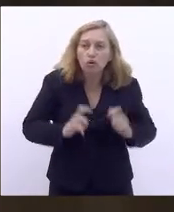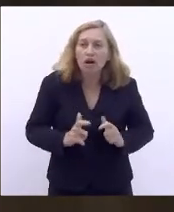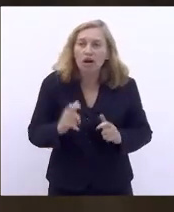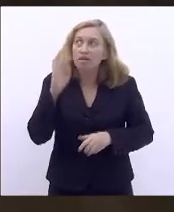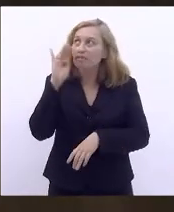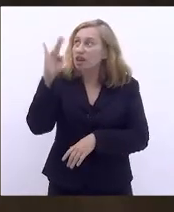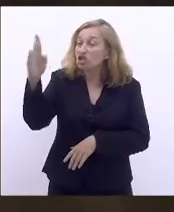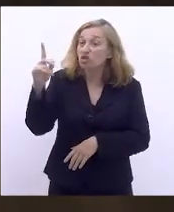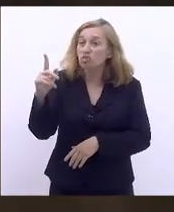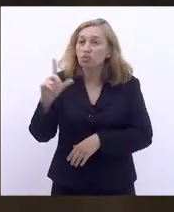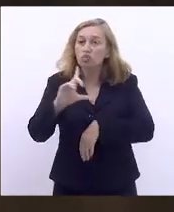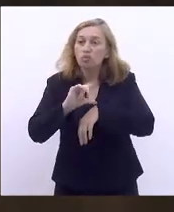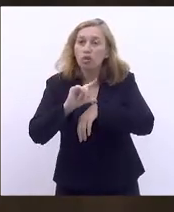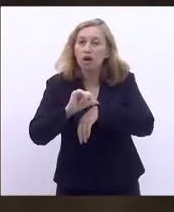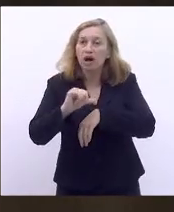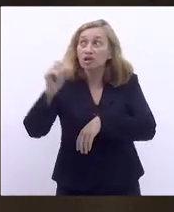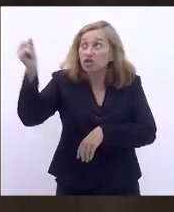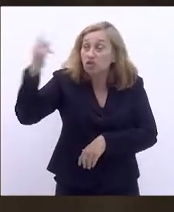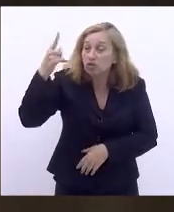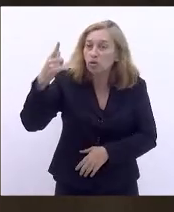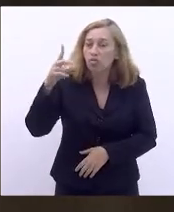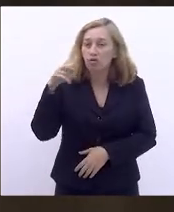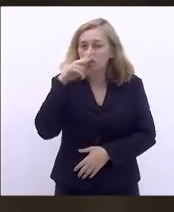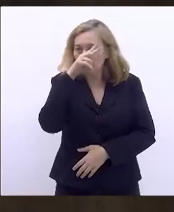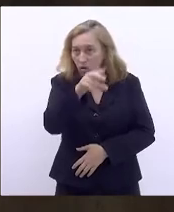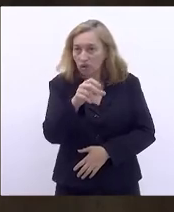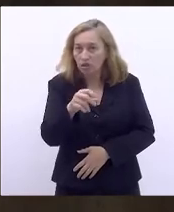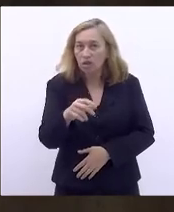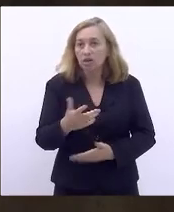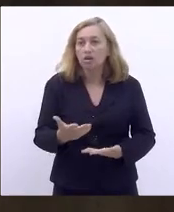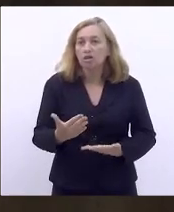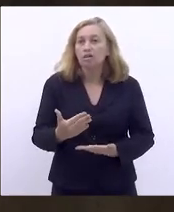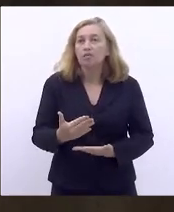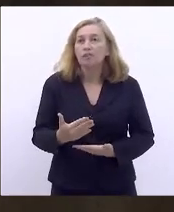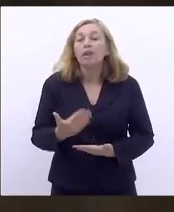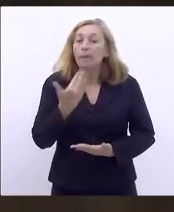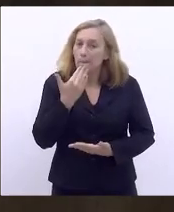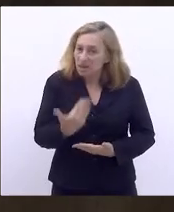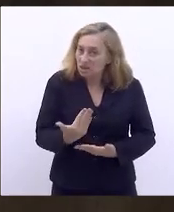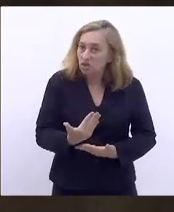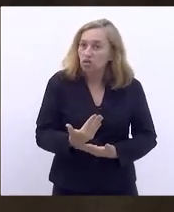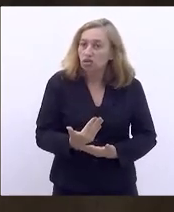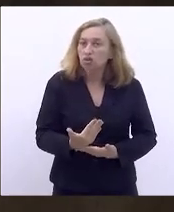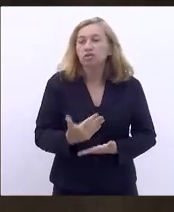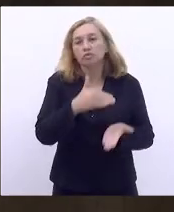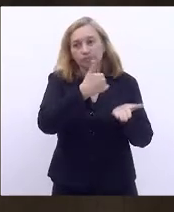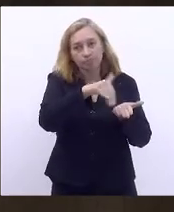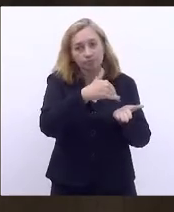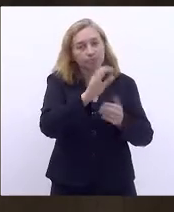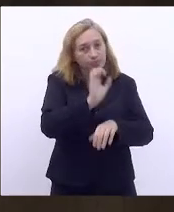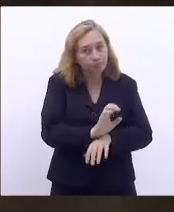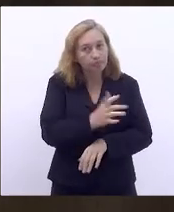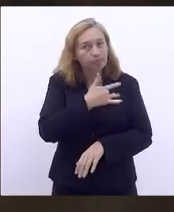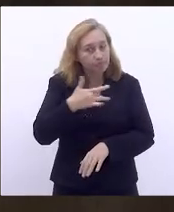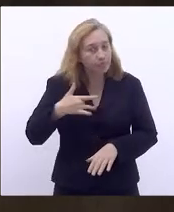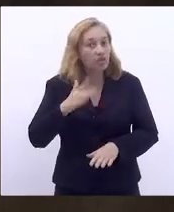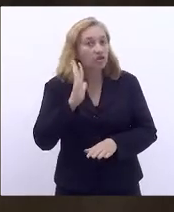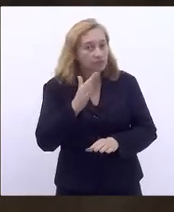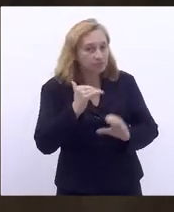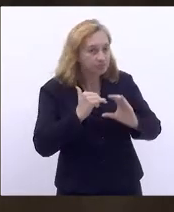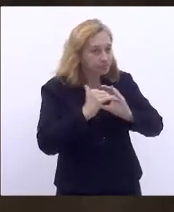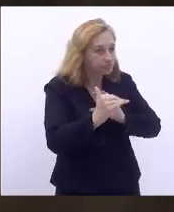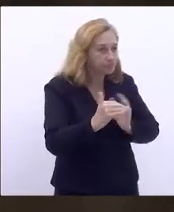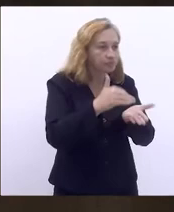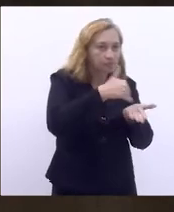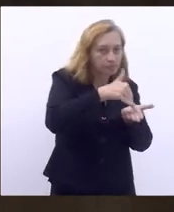no horário, com sol de pico. Então, eu fico aqui, né, venho aqui pedir ao secretário estadual de saúde, já oficializei a